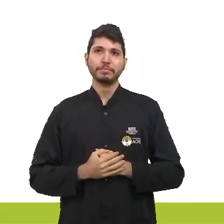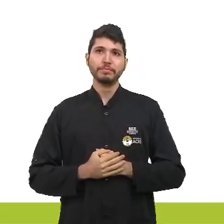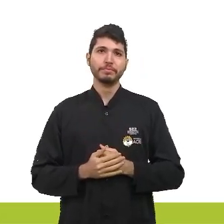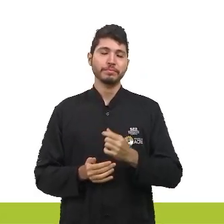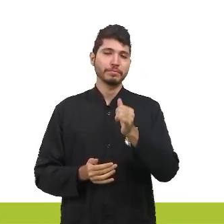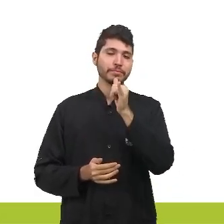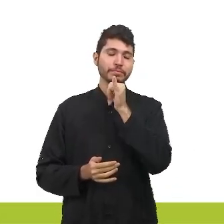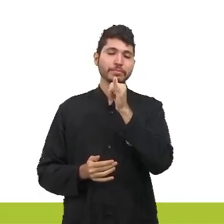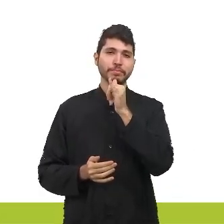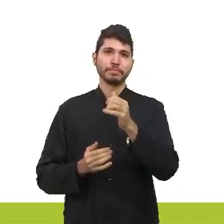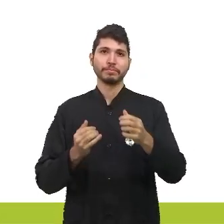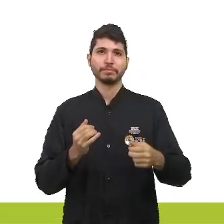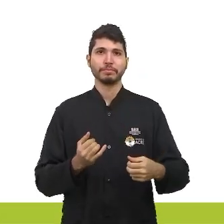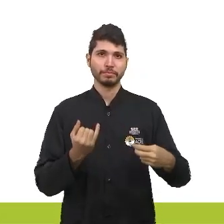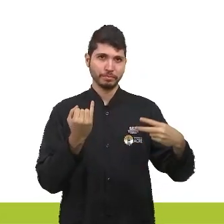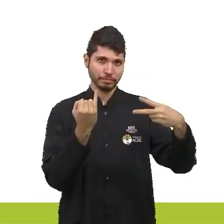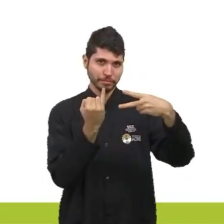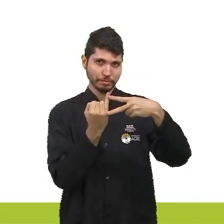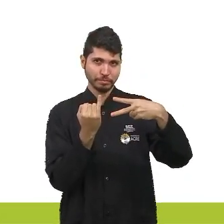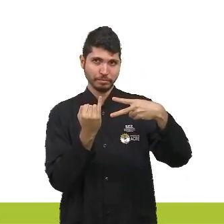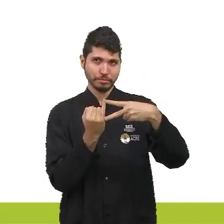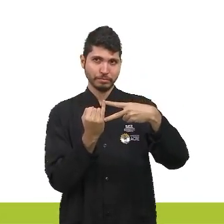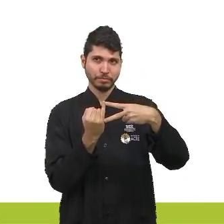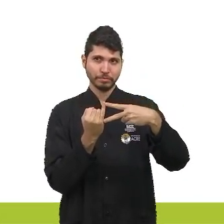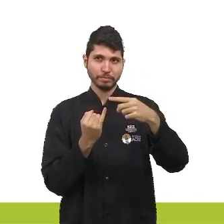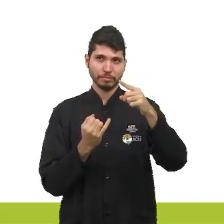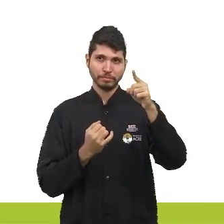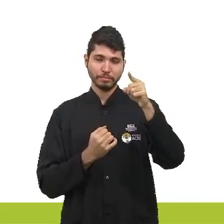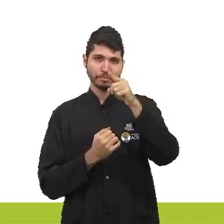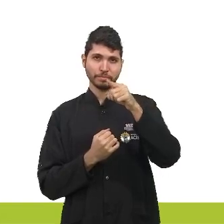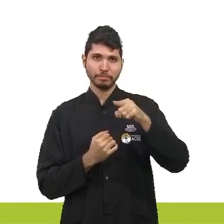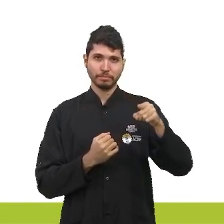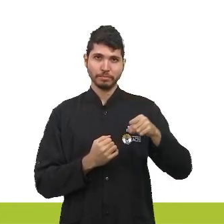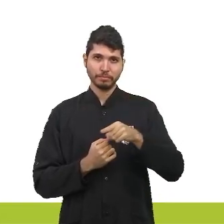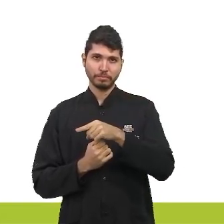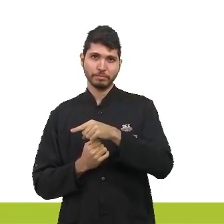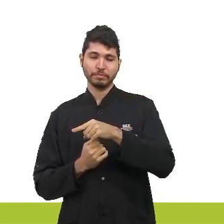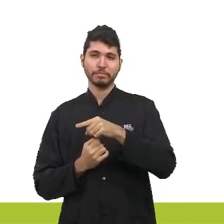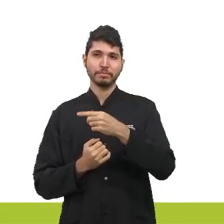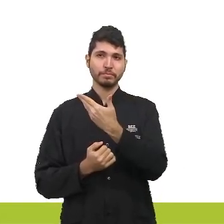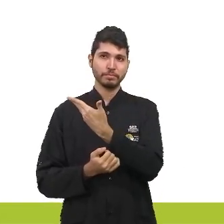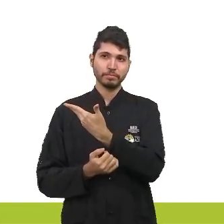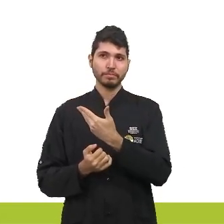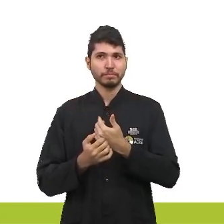vendo formando aqui.